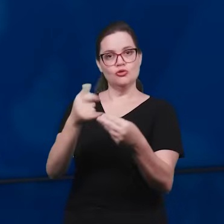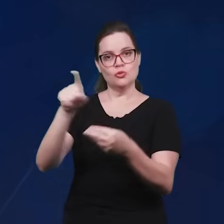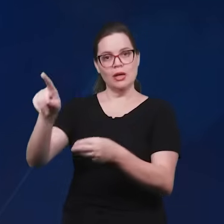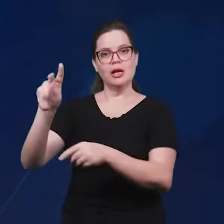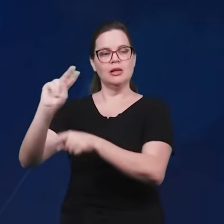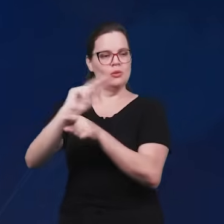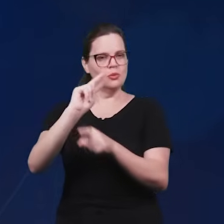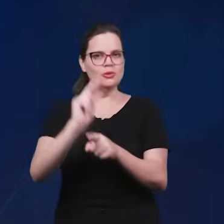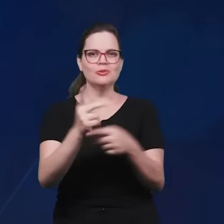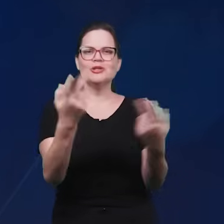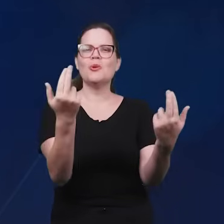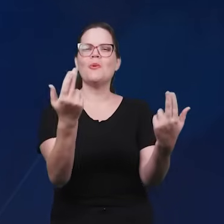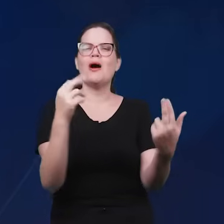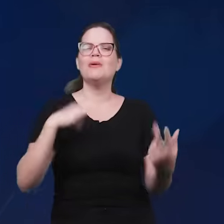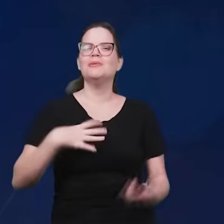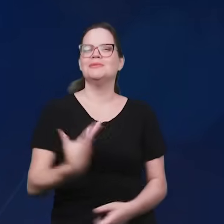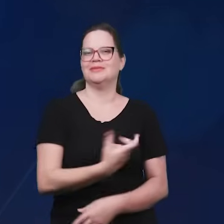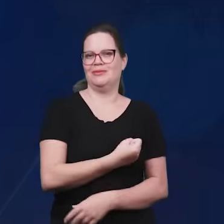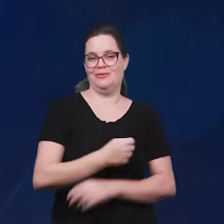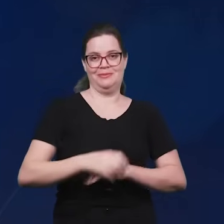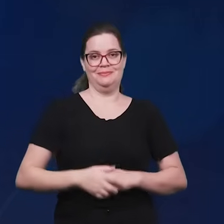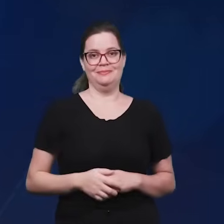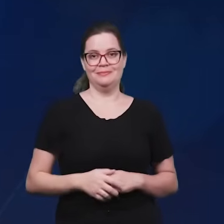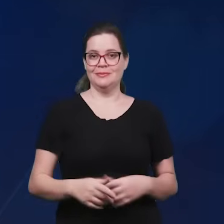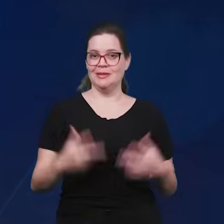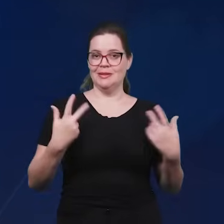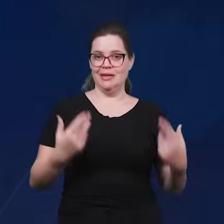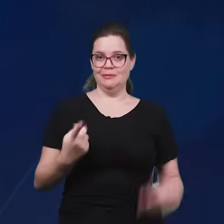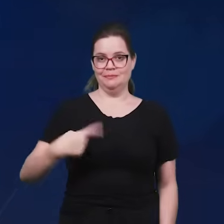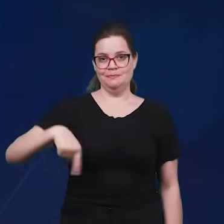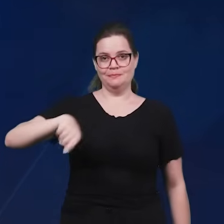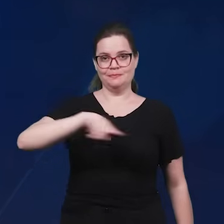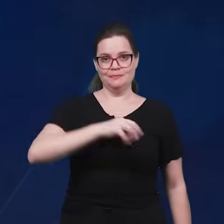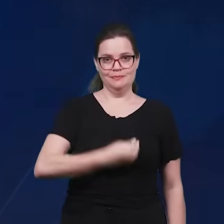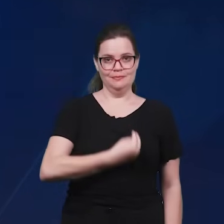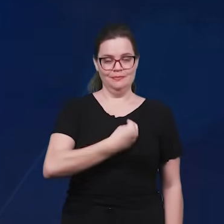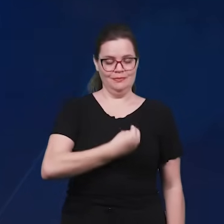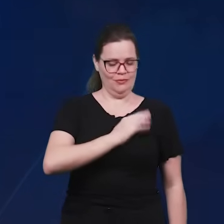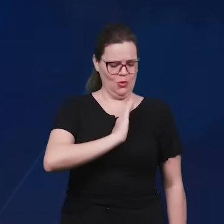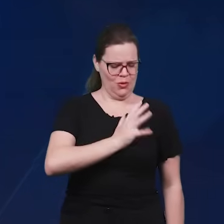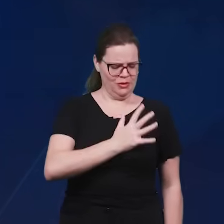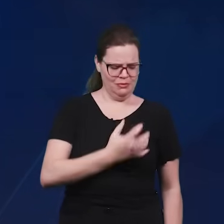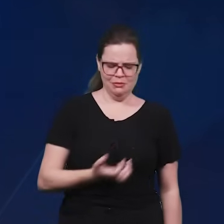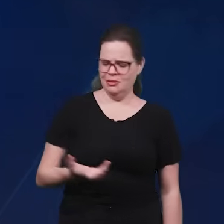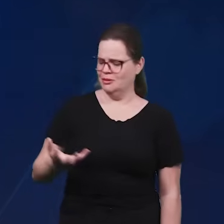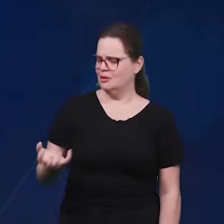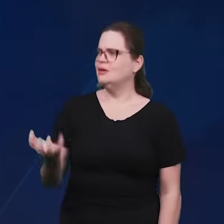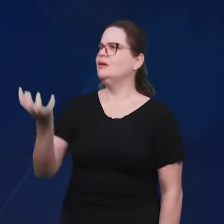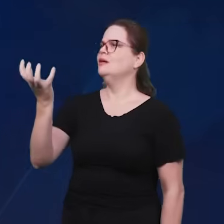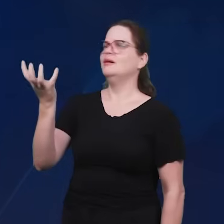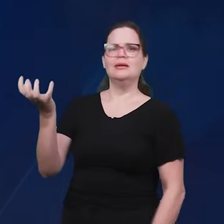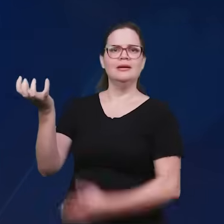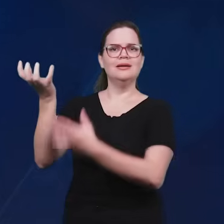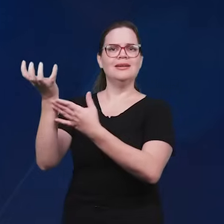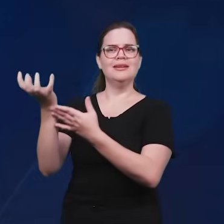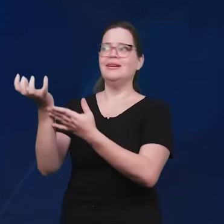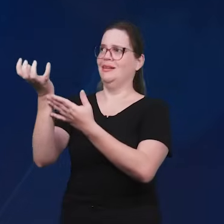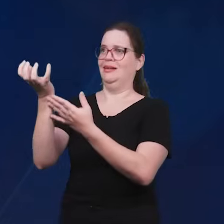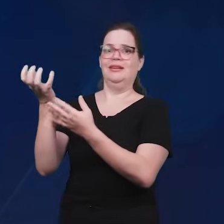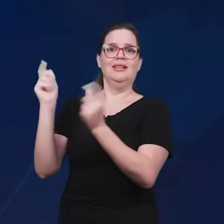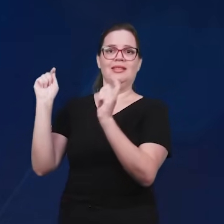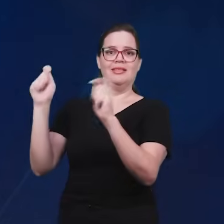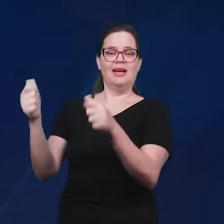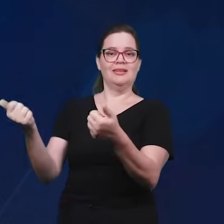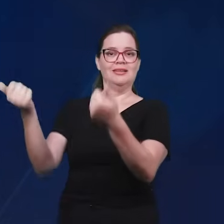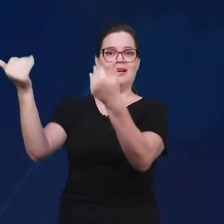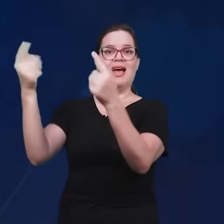deles. Estar nas mãos de Jesus é a nossa segurança. a segurança de que Ele fará de nós o